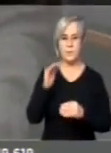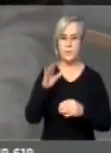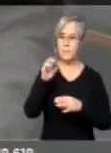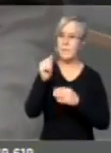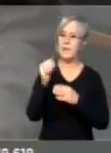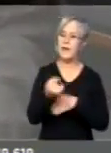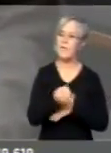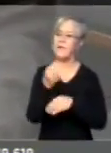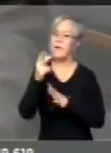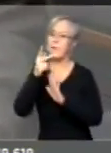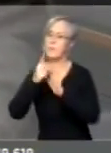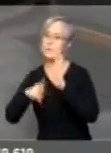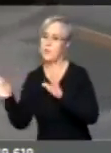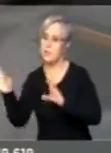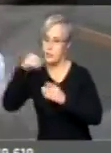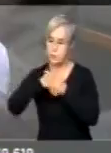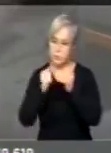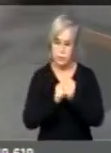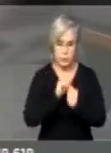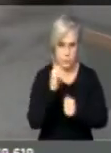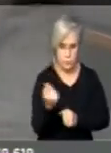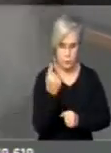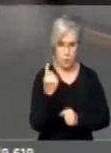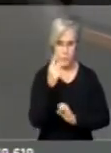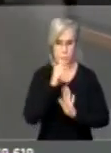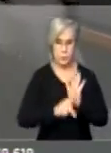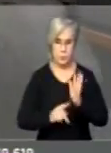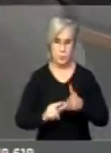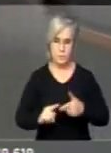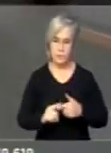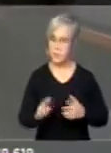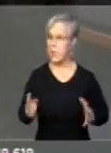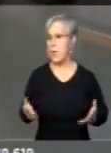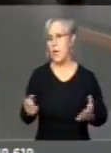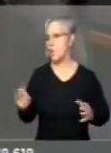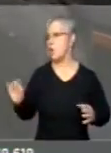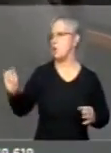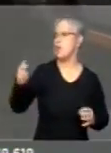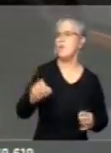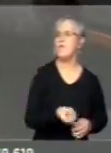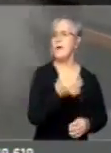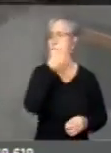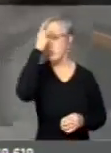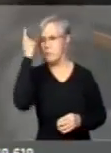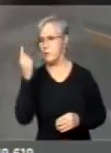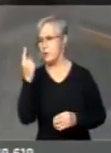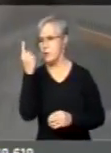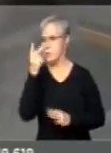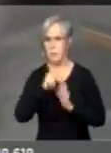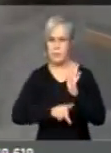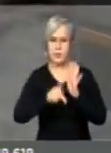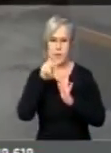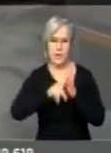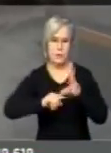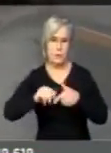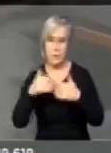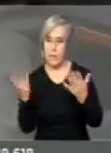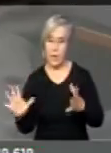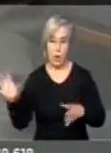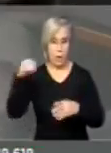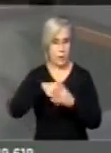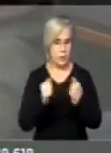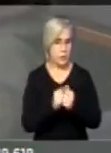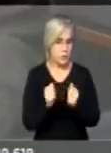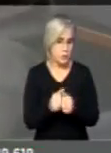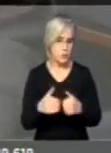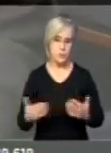Câmara e no Senado, não tem? Todo mundo tem um projeto, todo mundo tem uma ideia, mas agora juntou. Ou a gente aprova